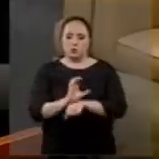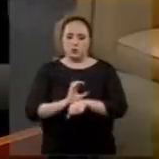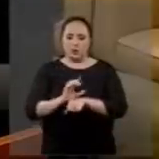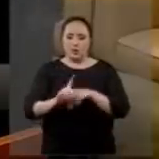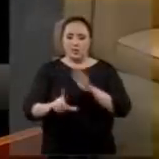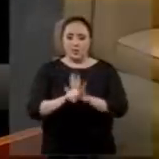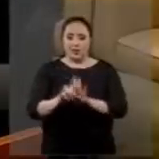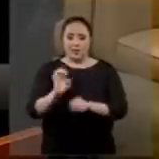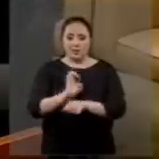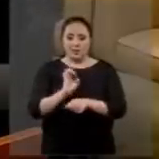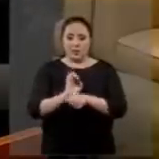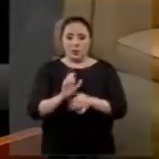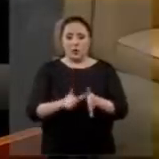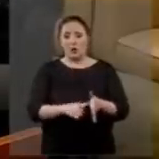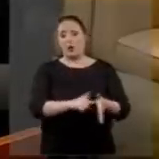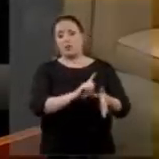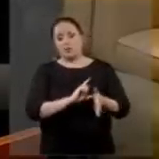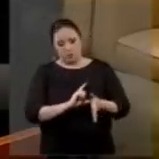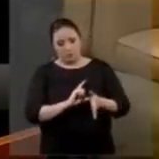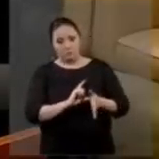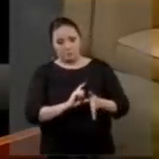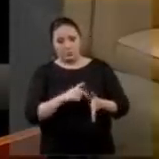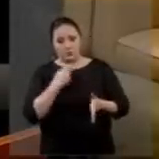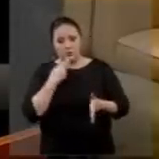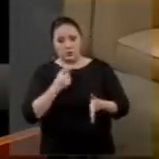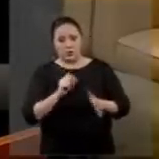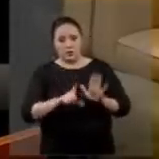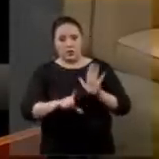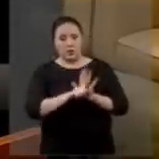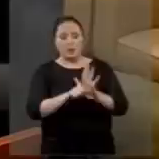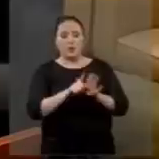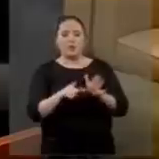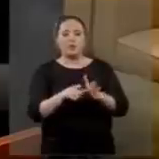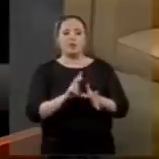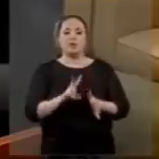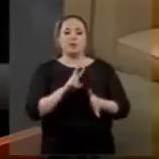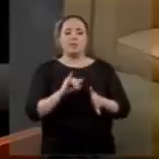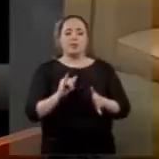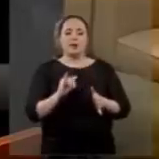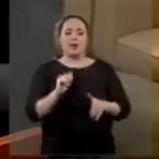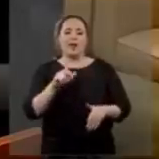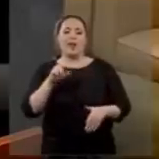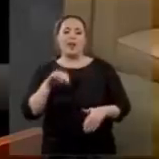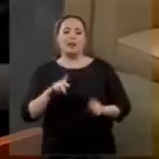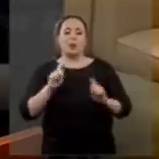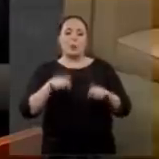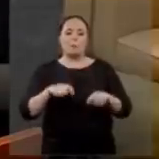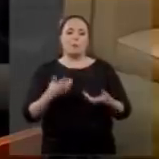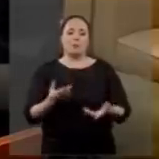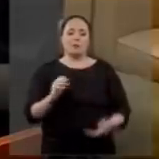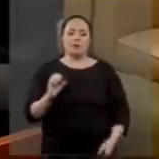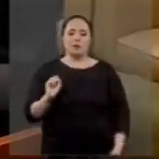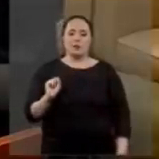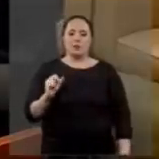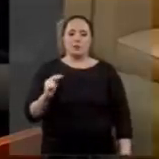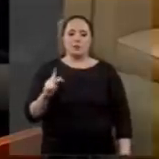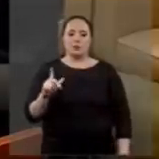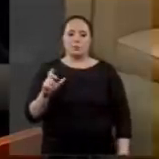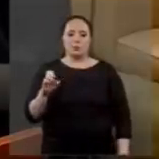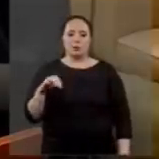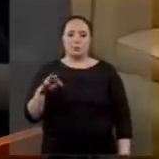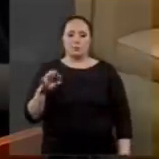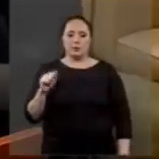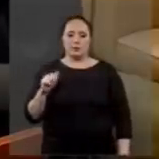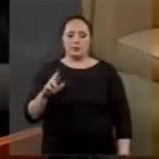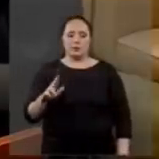legislação estadual anterior, sustentando que a legislação anterior vai além da competência suplementar do